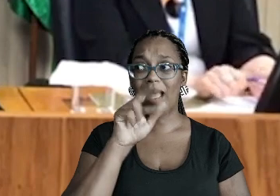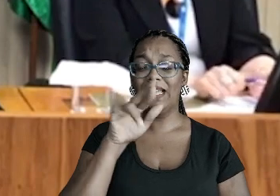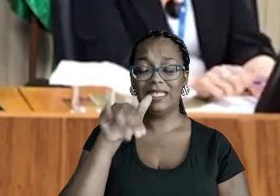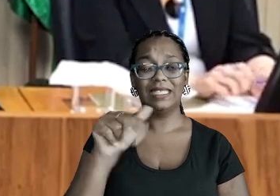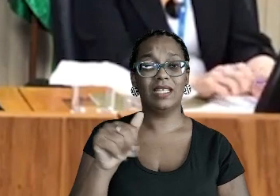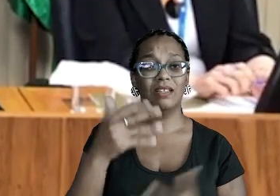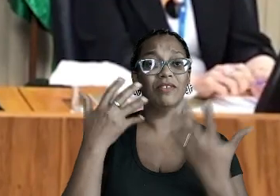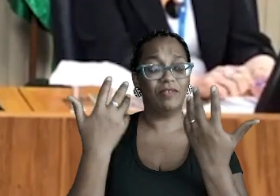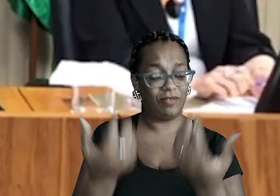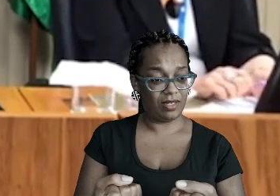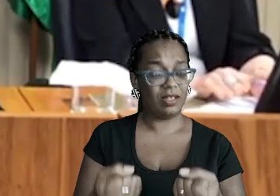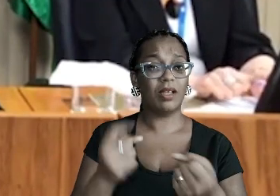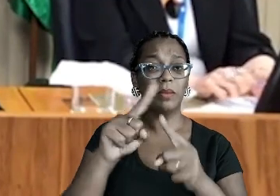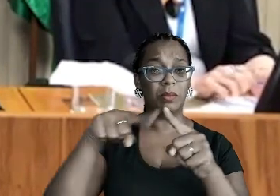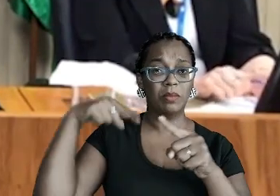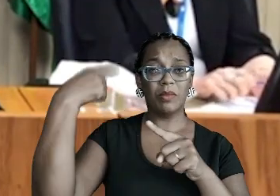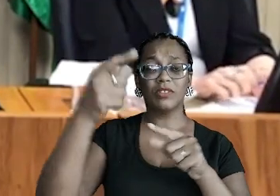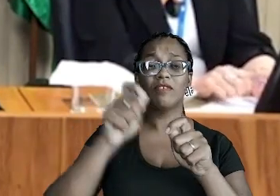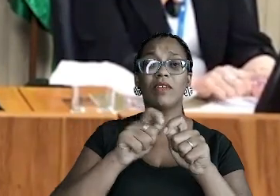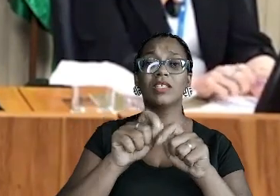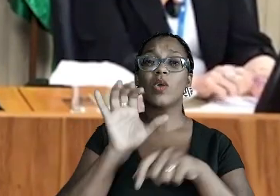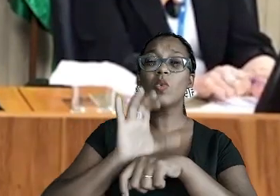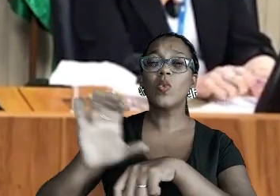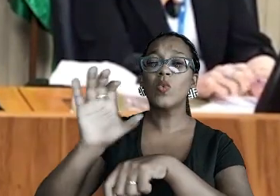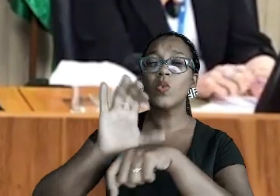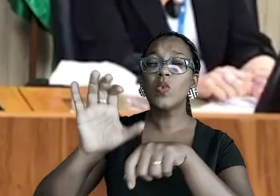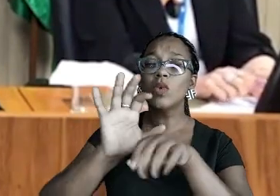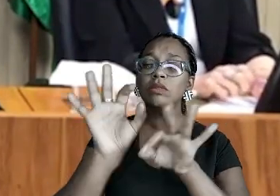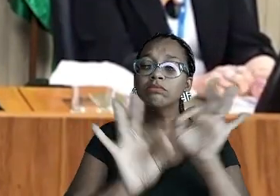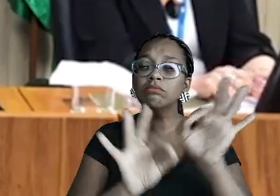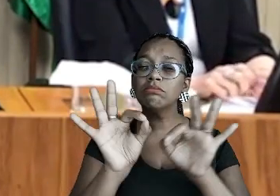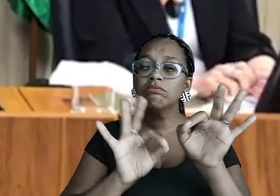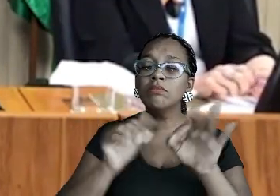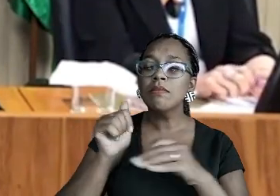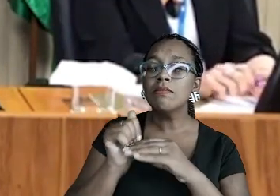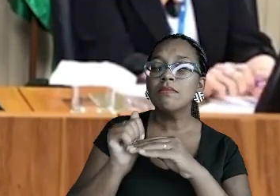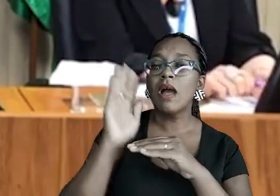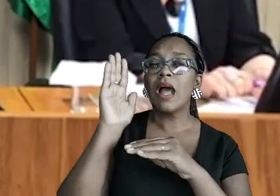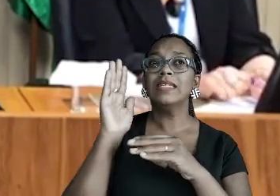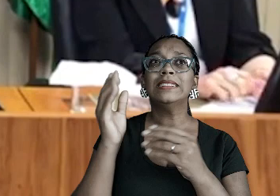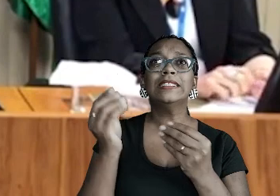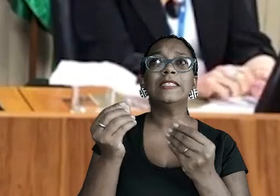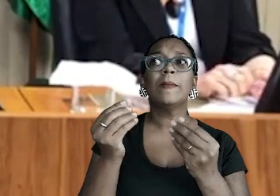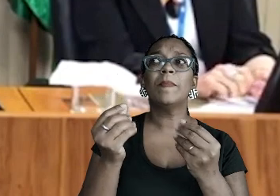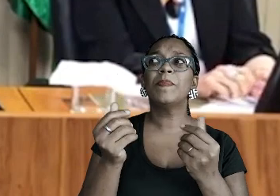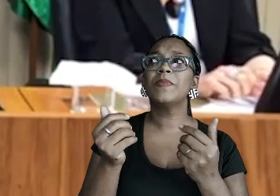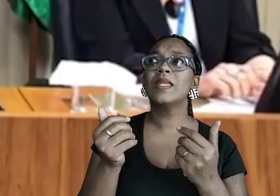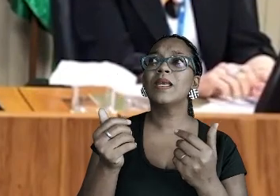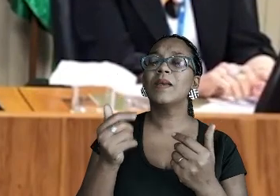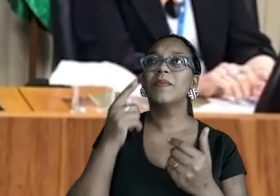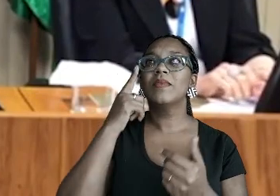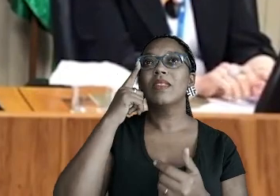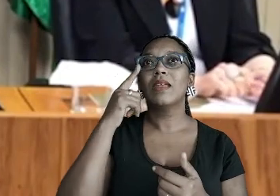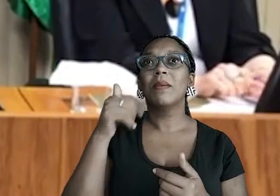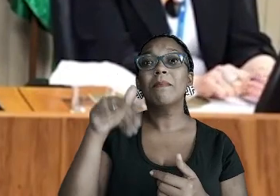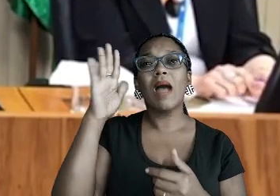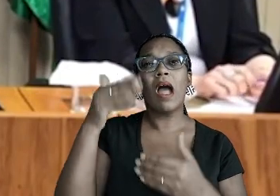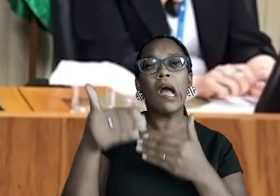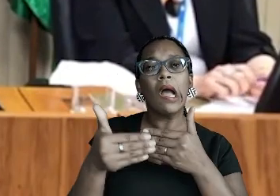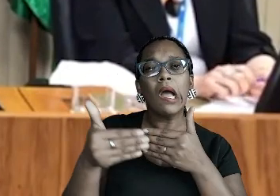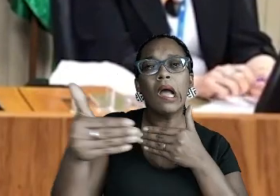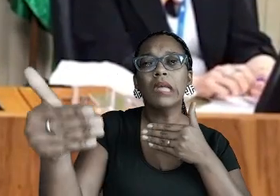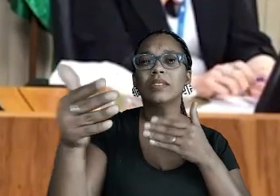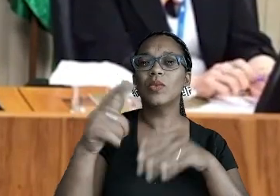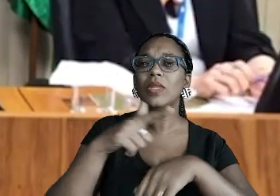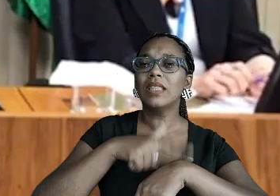vamos posteriormente fazer alguns cursos mais o que se é mais passado